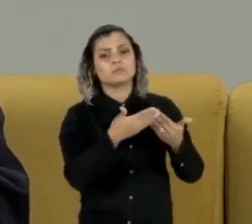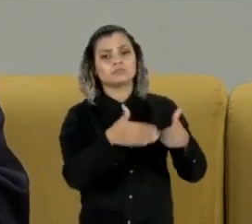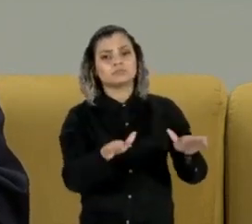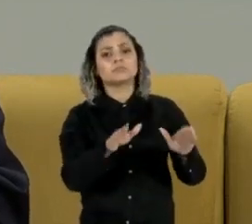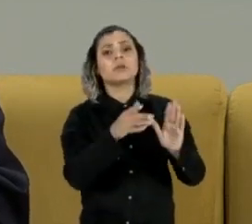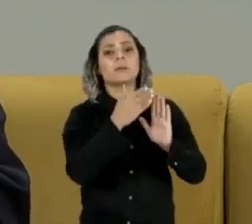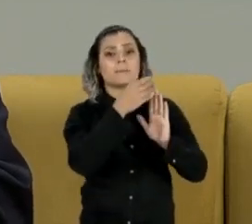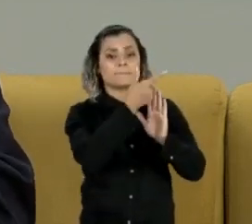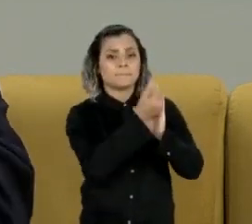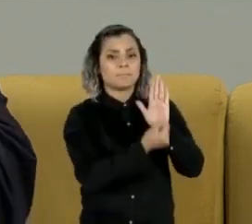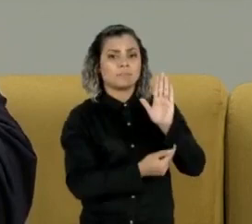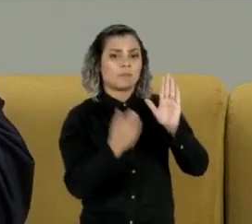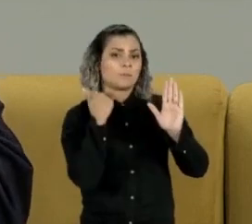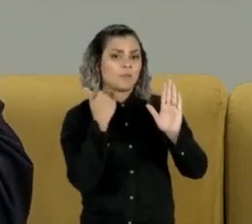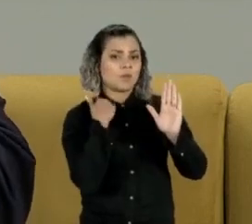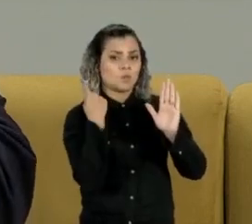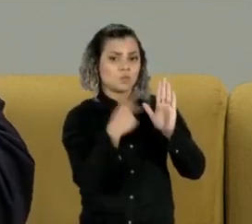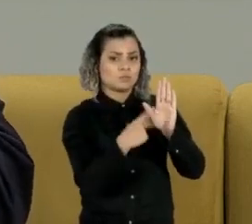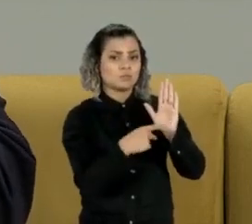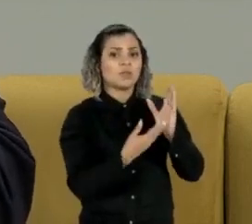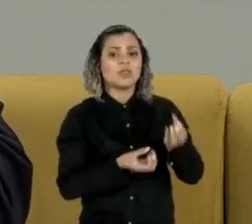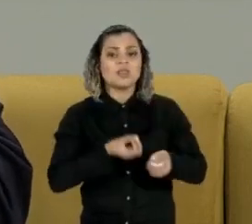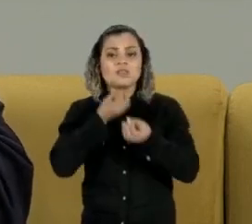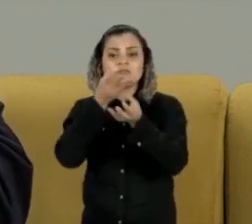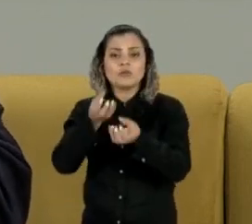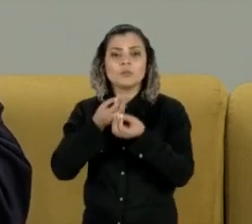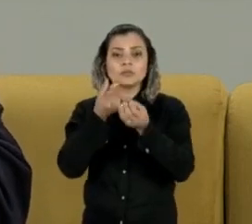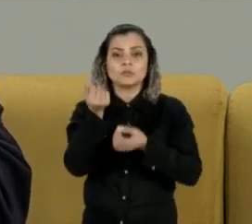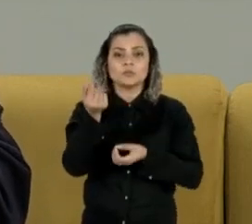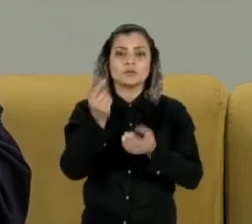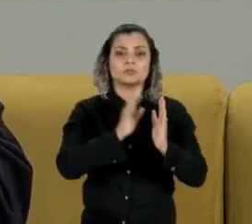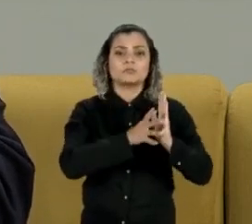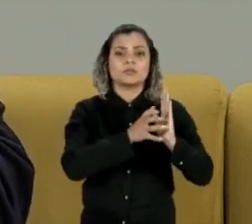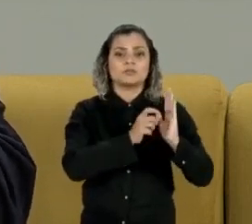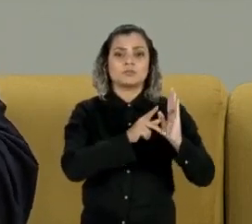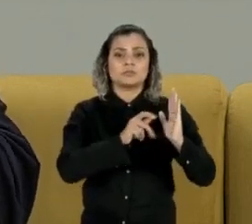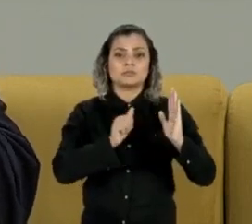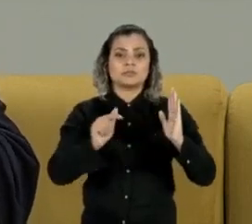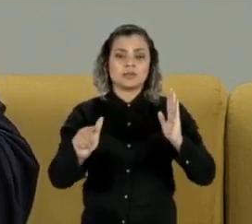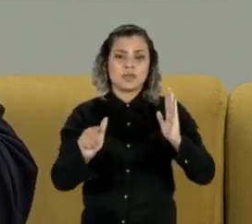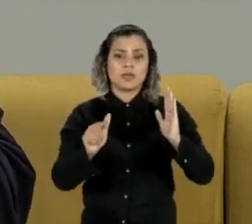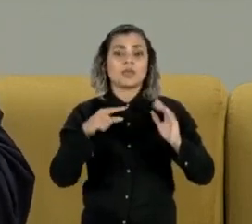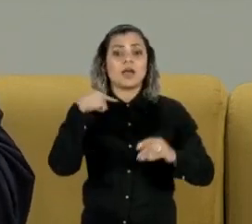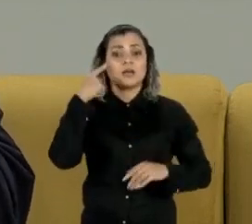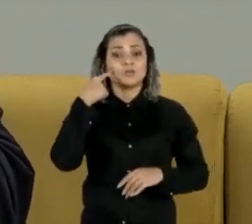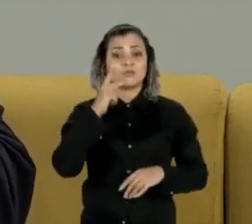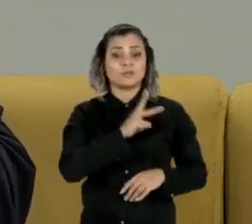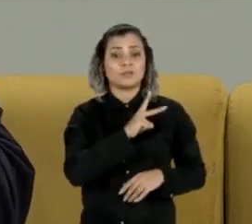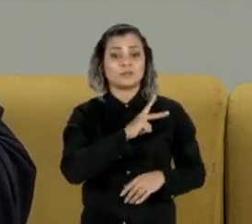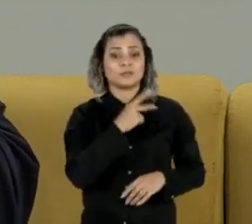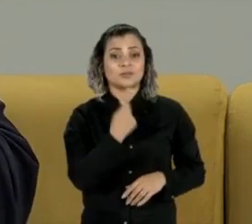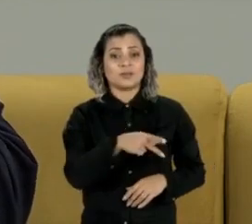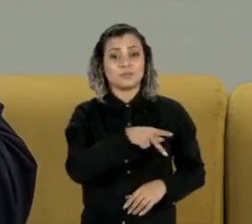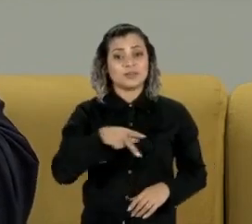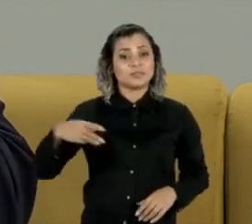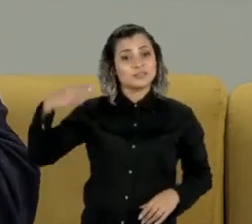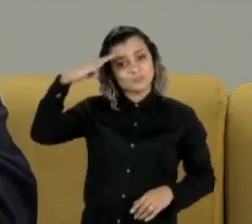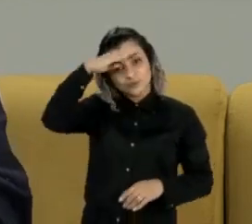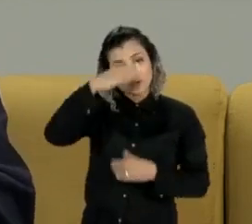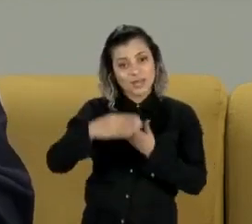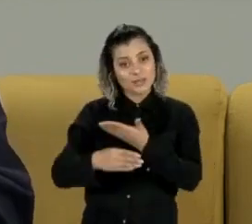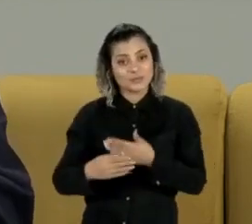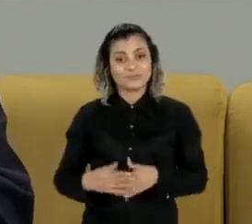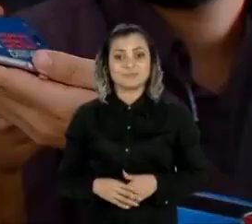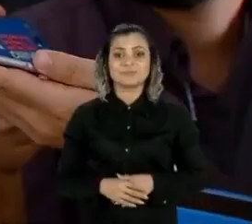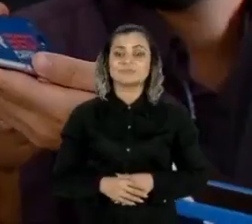contas partidárias, informando quanto recebe do PSL a advogada pessoal do presidente Jair